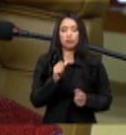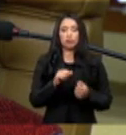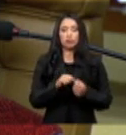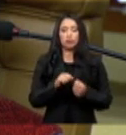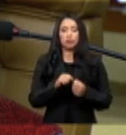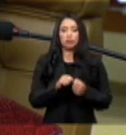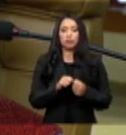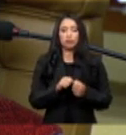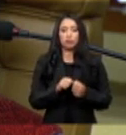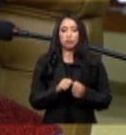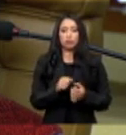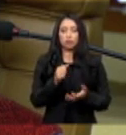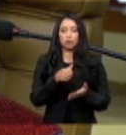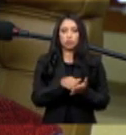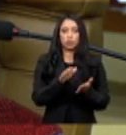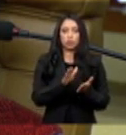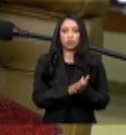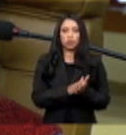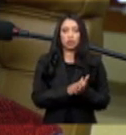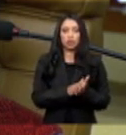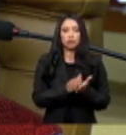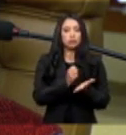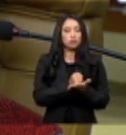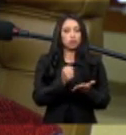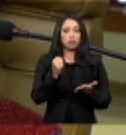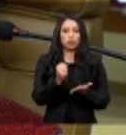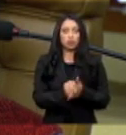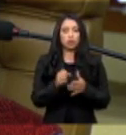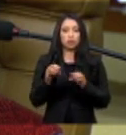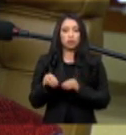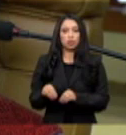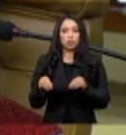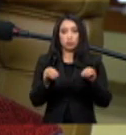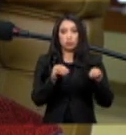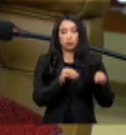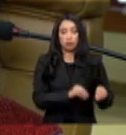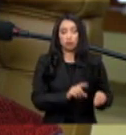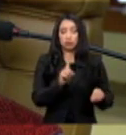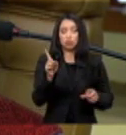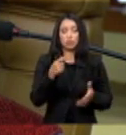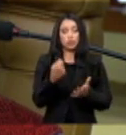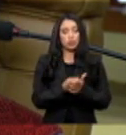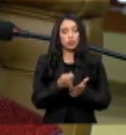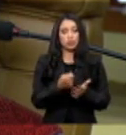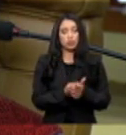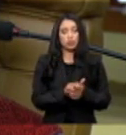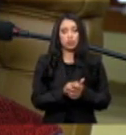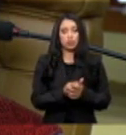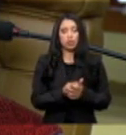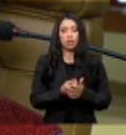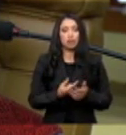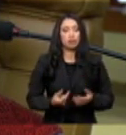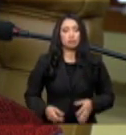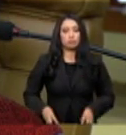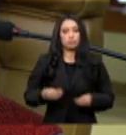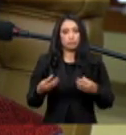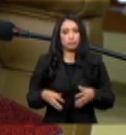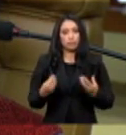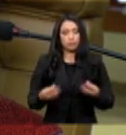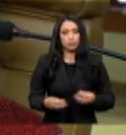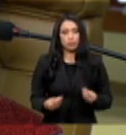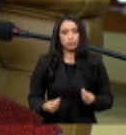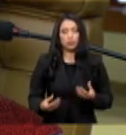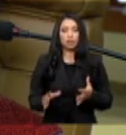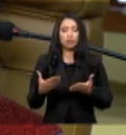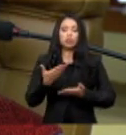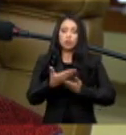aos contratos de arrendamento extintos serão transferidos de forma não onerosa ao contratado e integrarão o contrato de